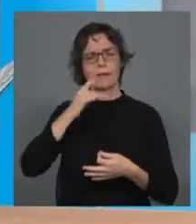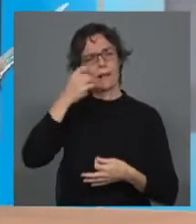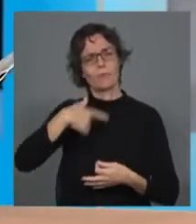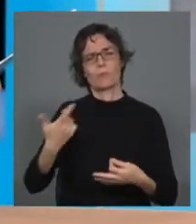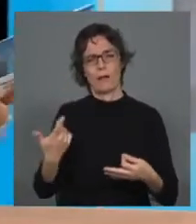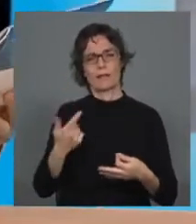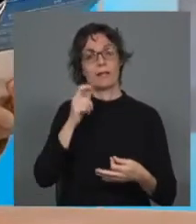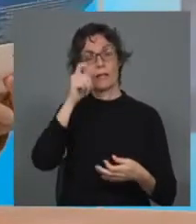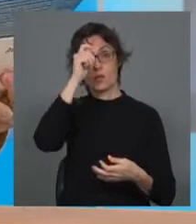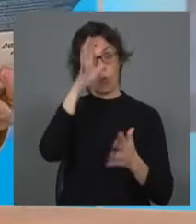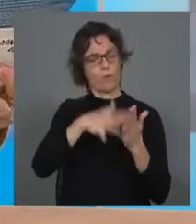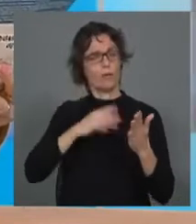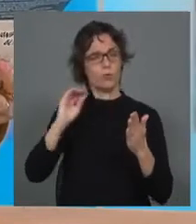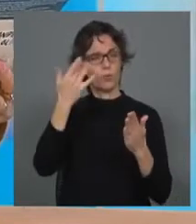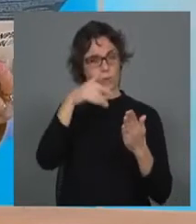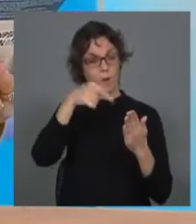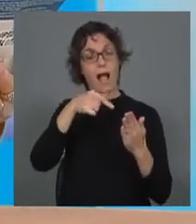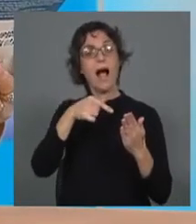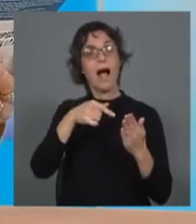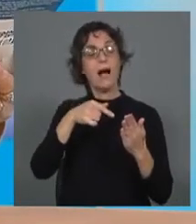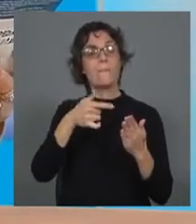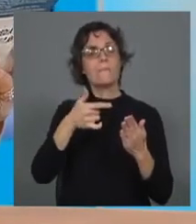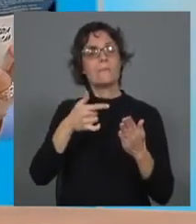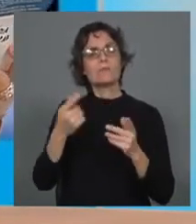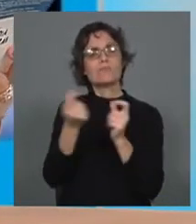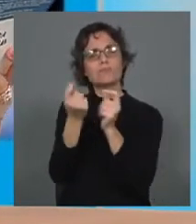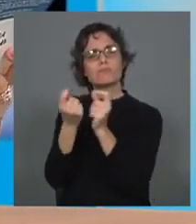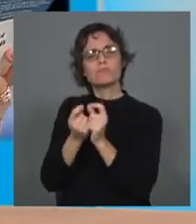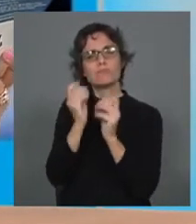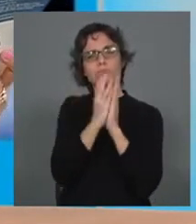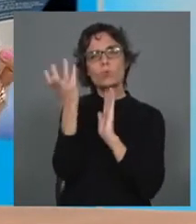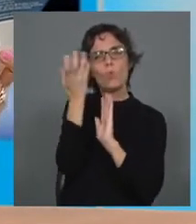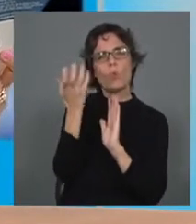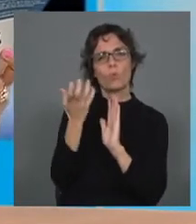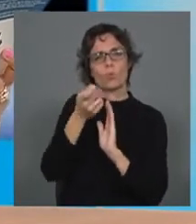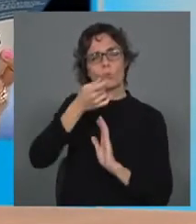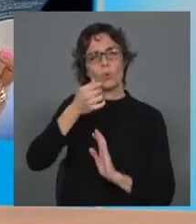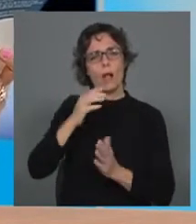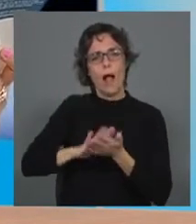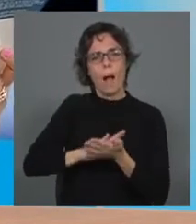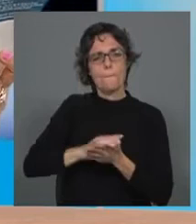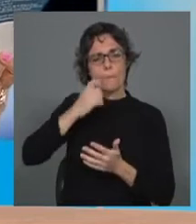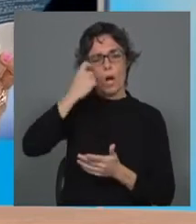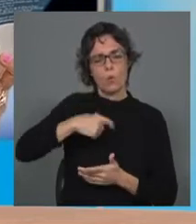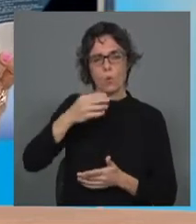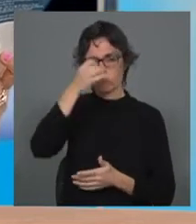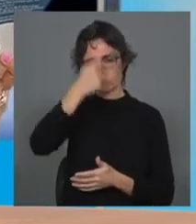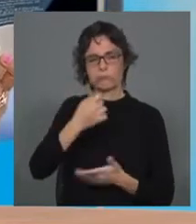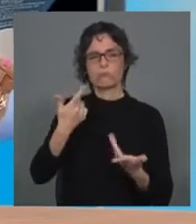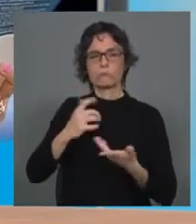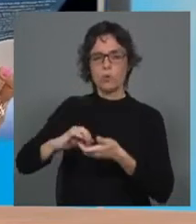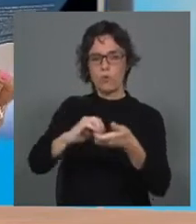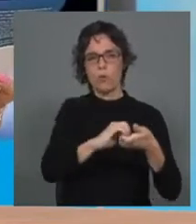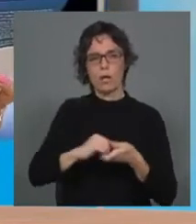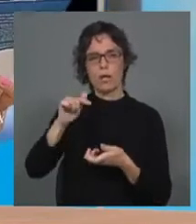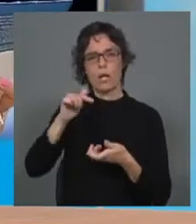texto muito interessante que está logo no início aqui, né? Diz que a reaproximação de culturas implica princípios como a dignidade humana, o convívio e a solidariedade, que são